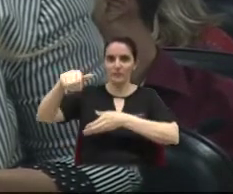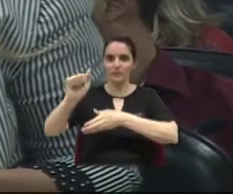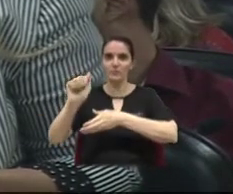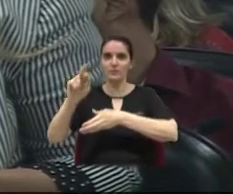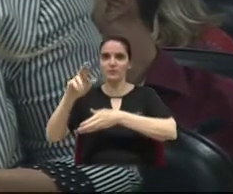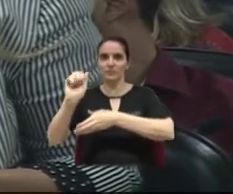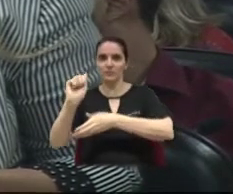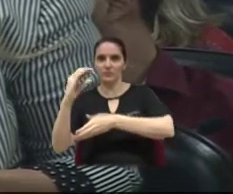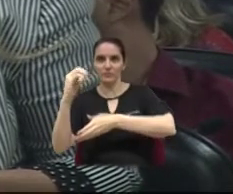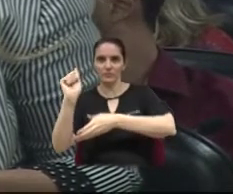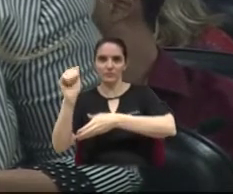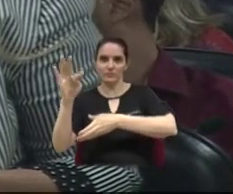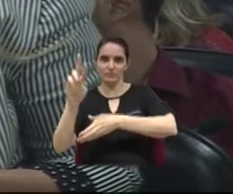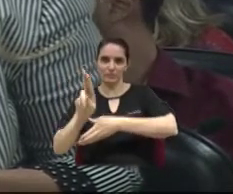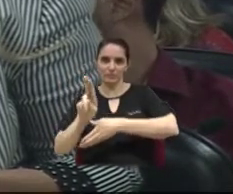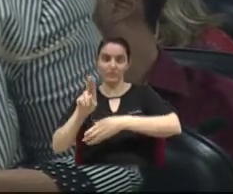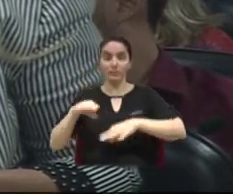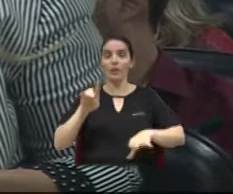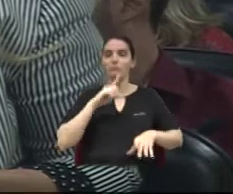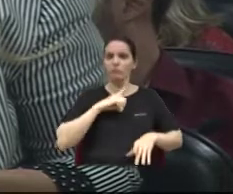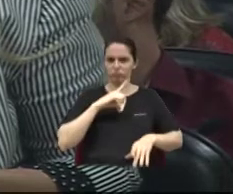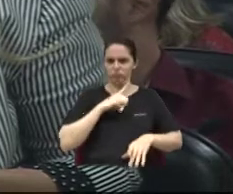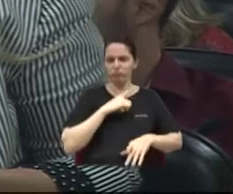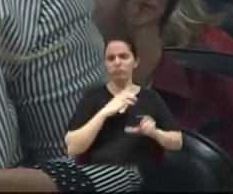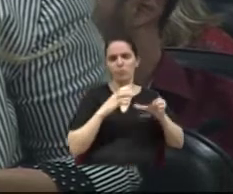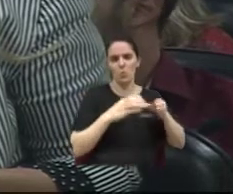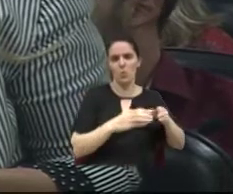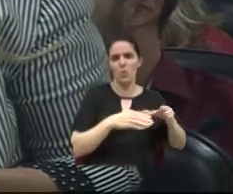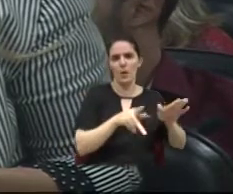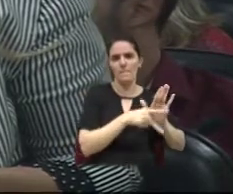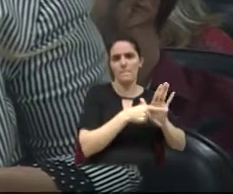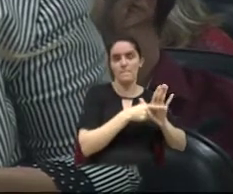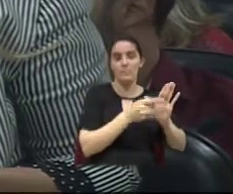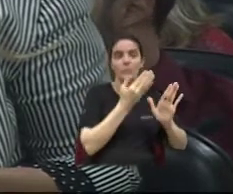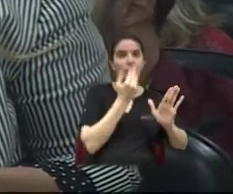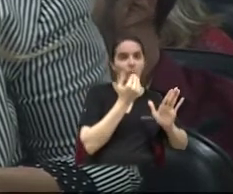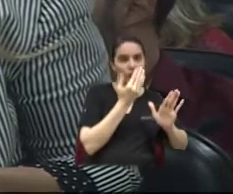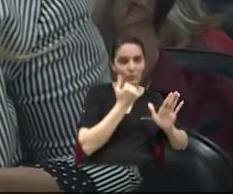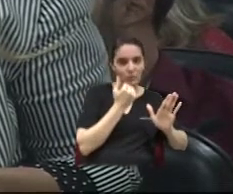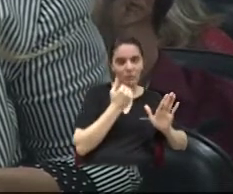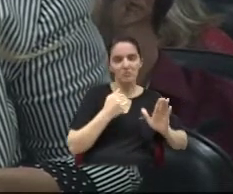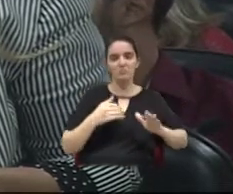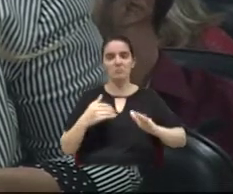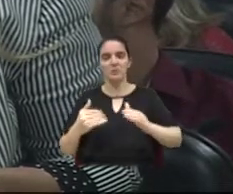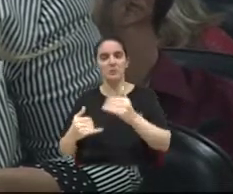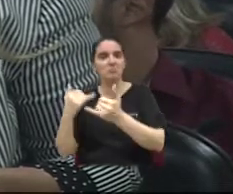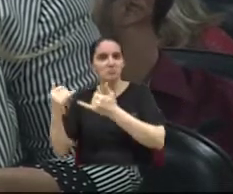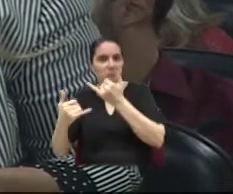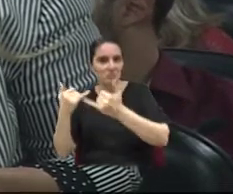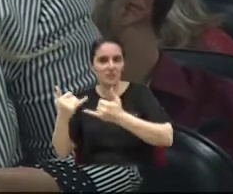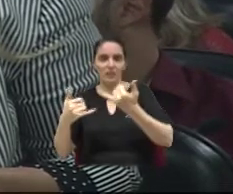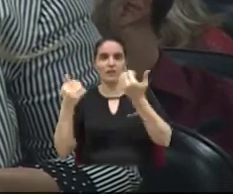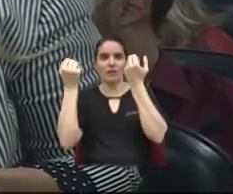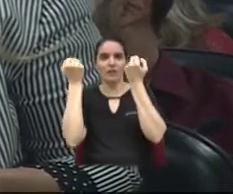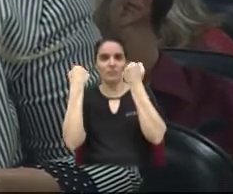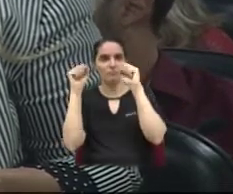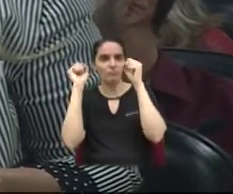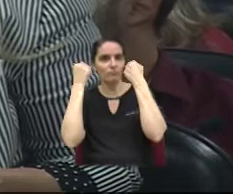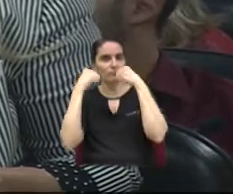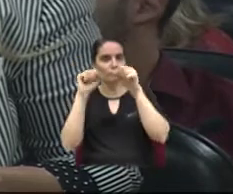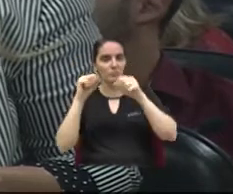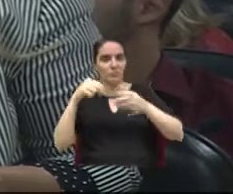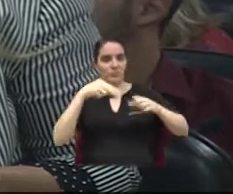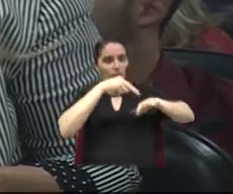com uma área de alimentação, recreação infantil, atividades esportivas e